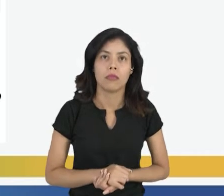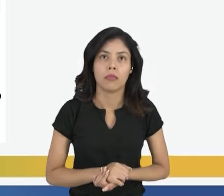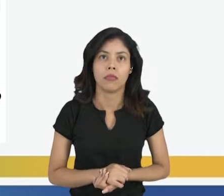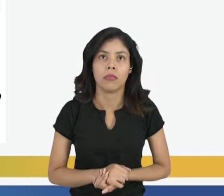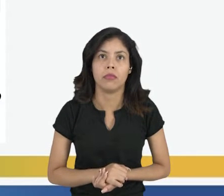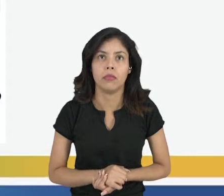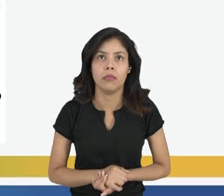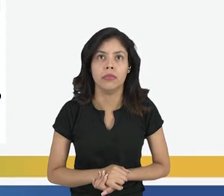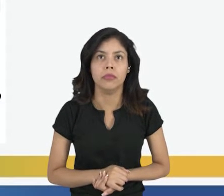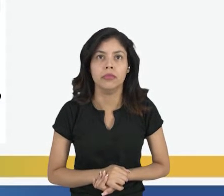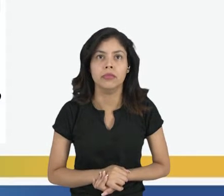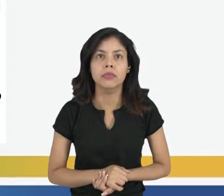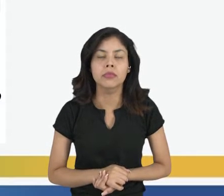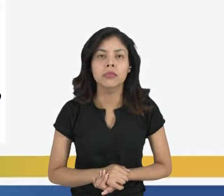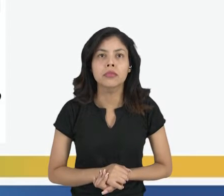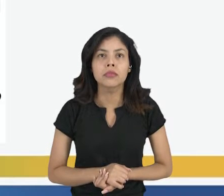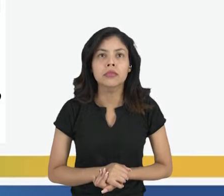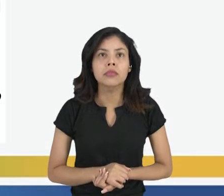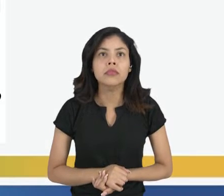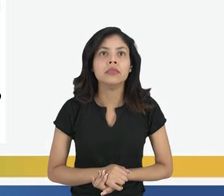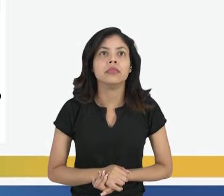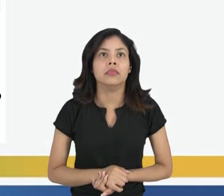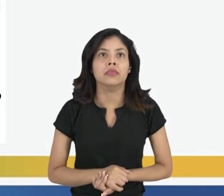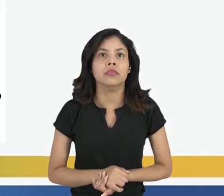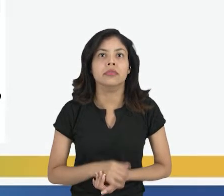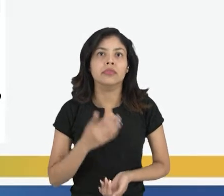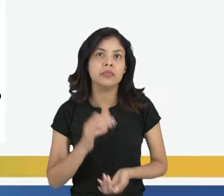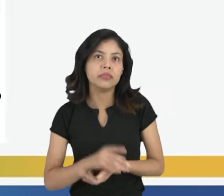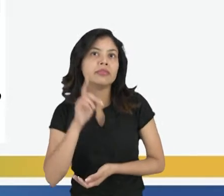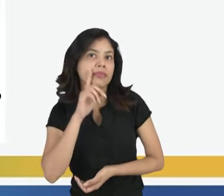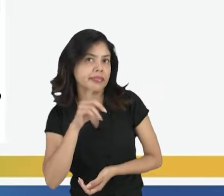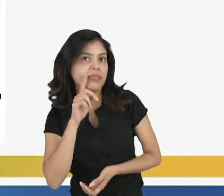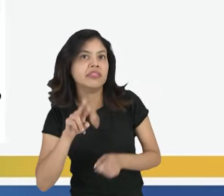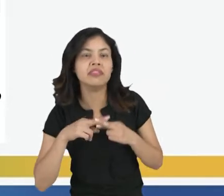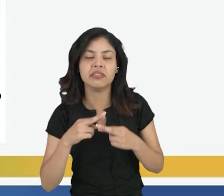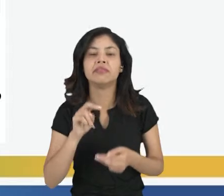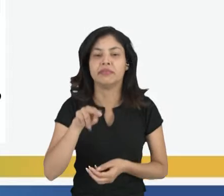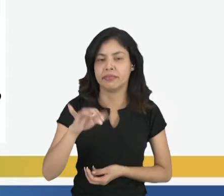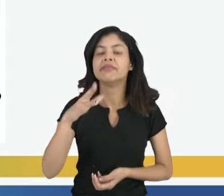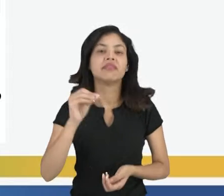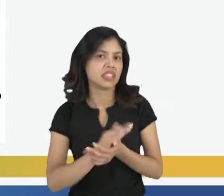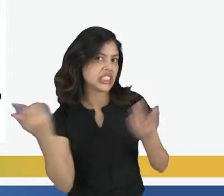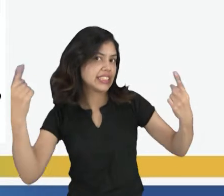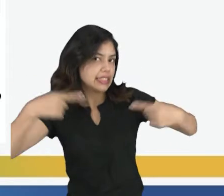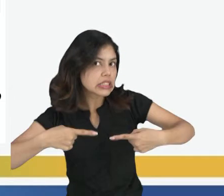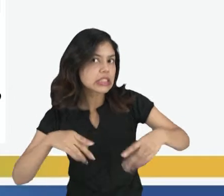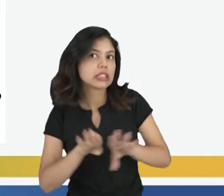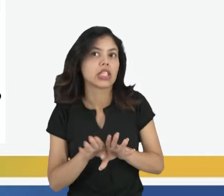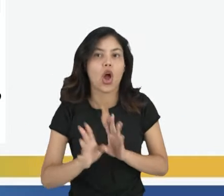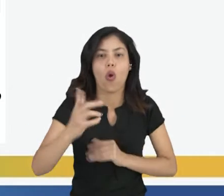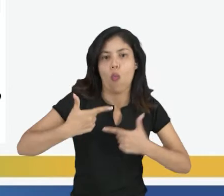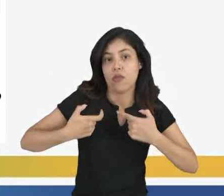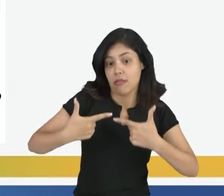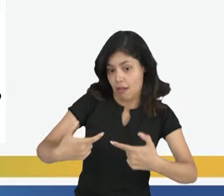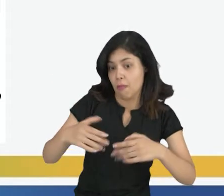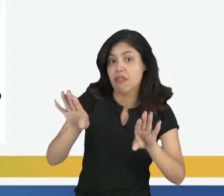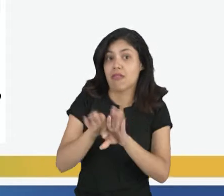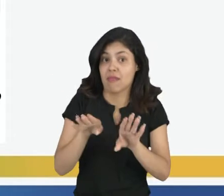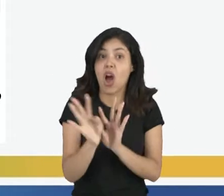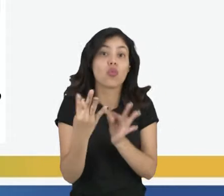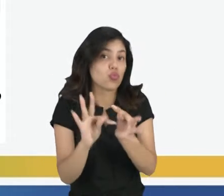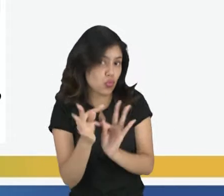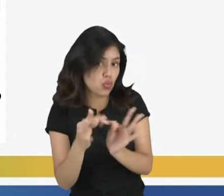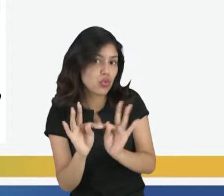aí do que diz ele. Vamos lá, né? Os Estados Unidos e a União Soviética disputavam, né, poder tanto em armas quanto em